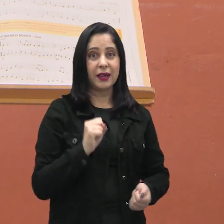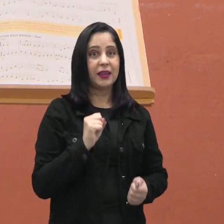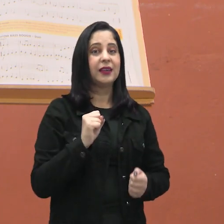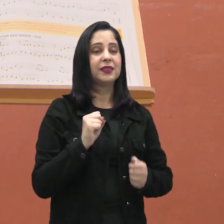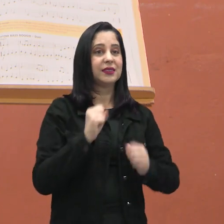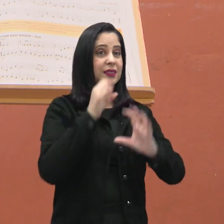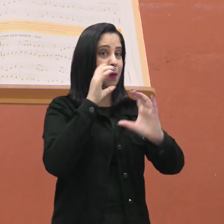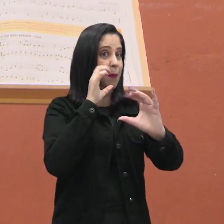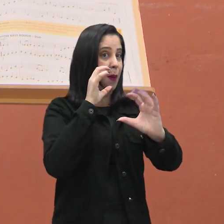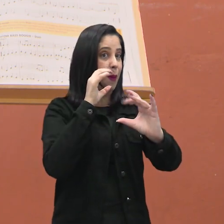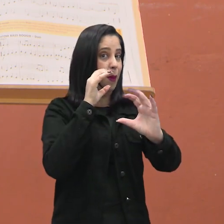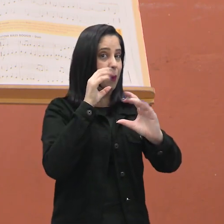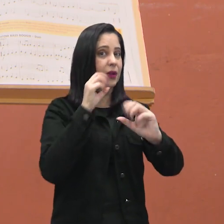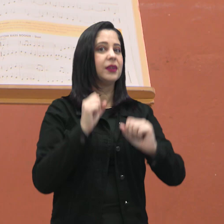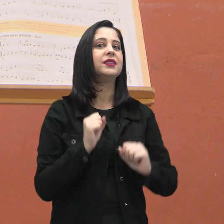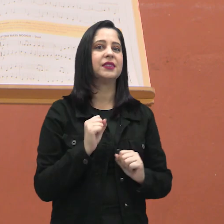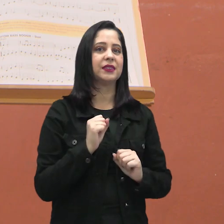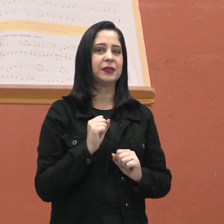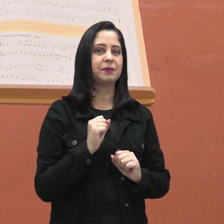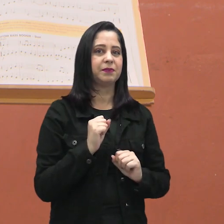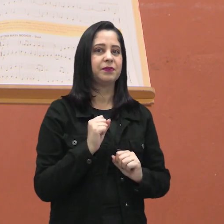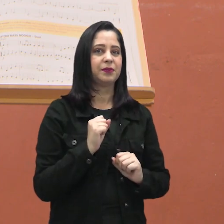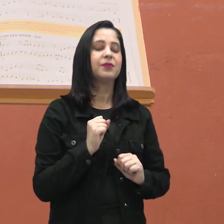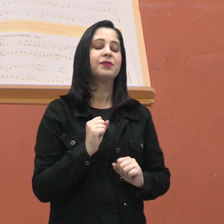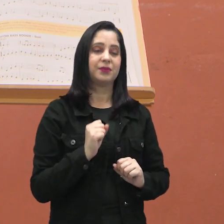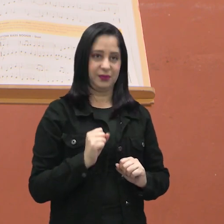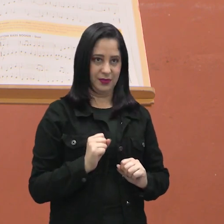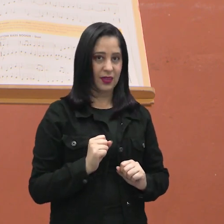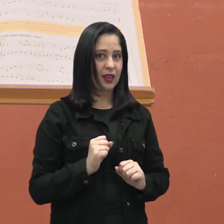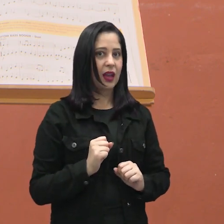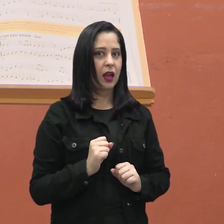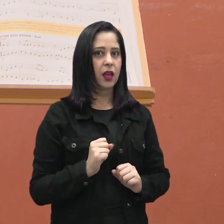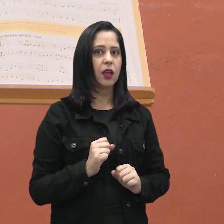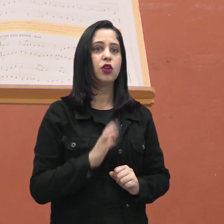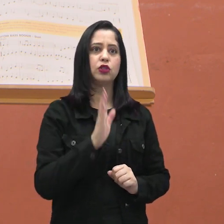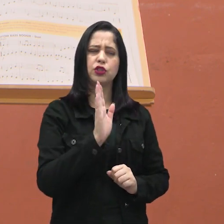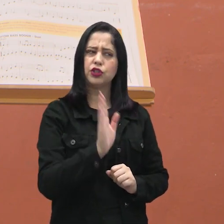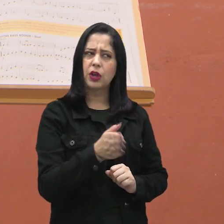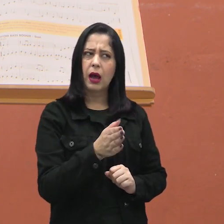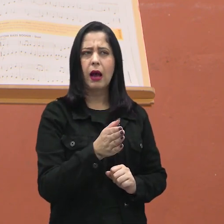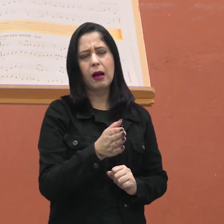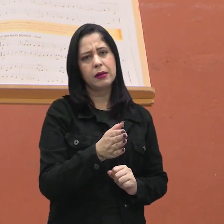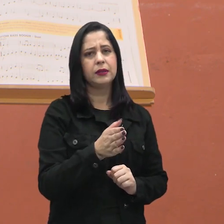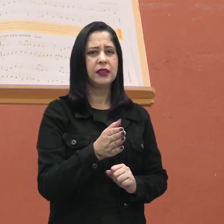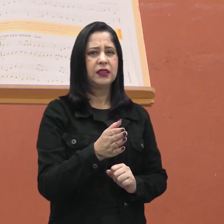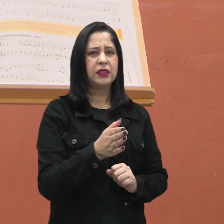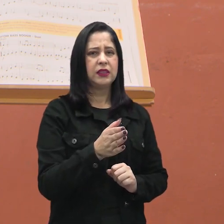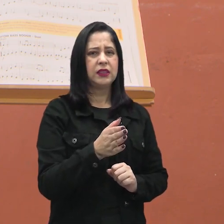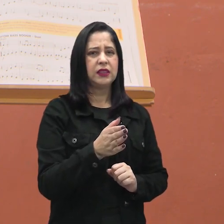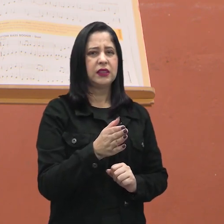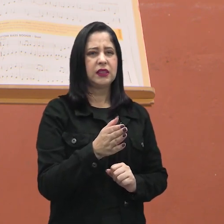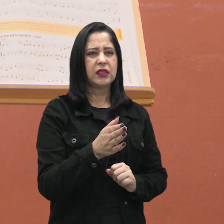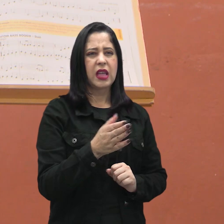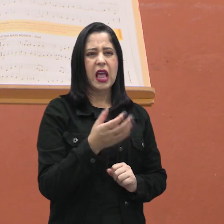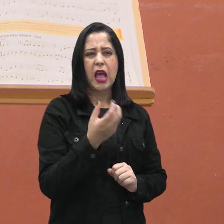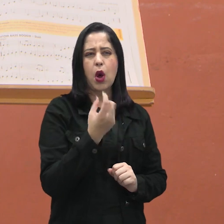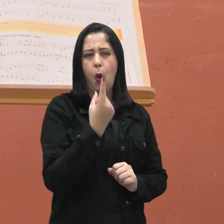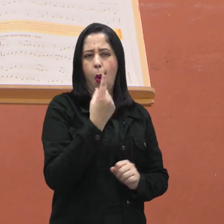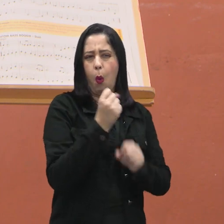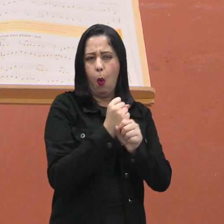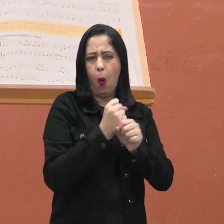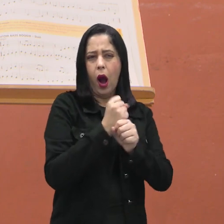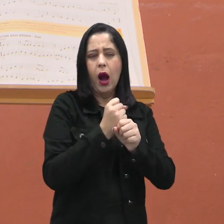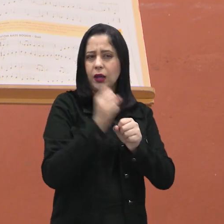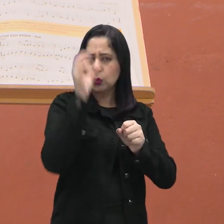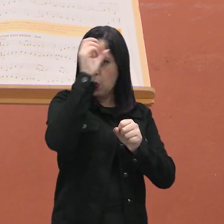eu vim pro trompete, tocar o trompete. Aí eu já tô aqui, eu tô no 2º semestre